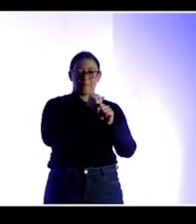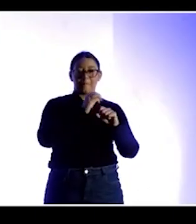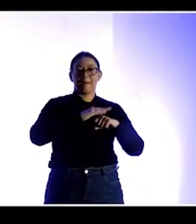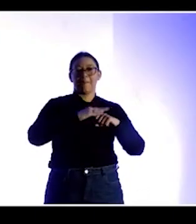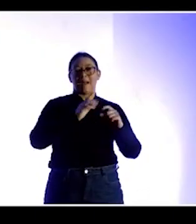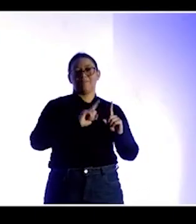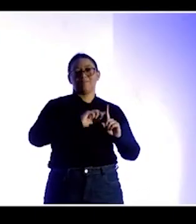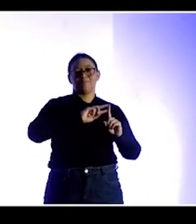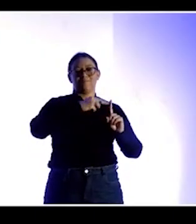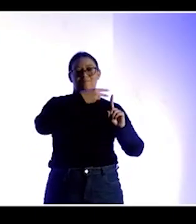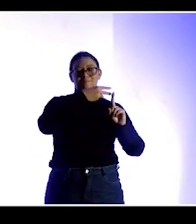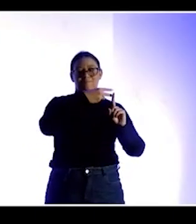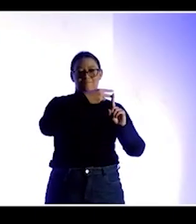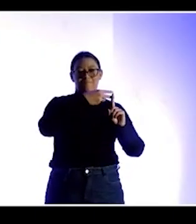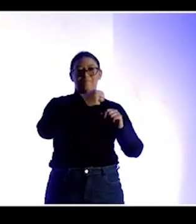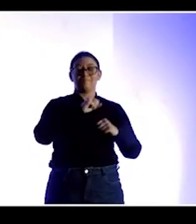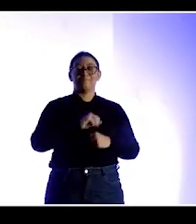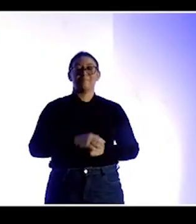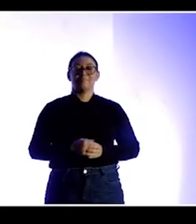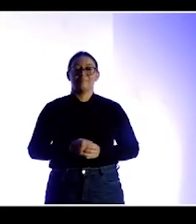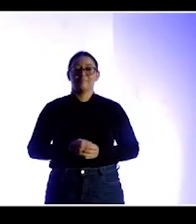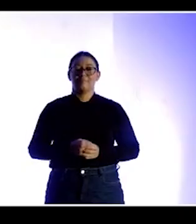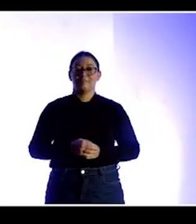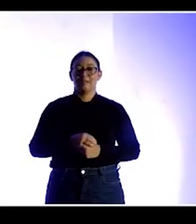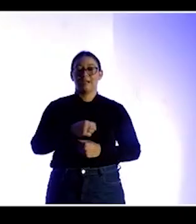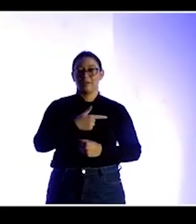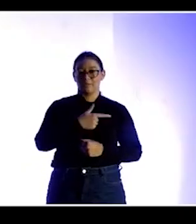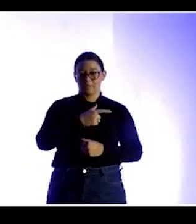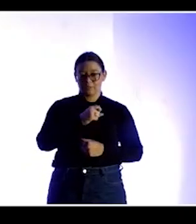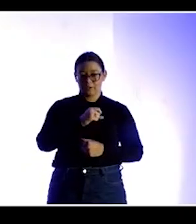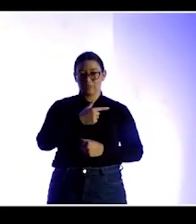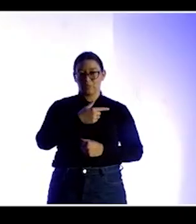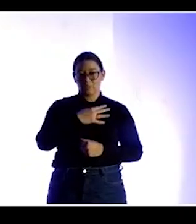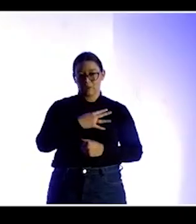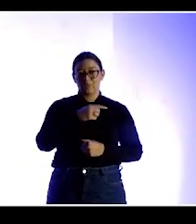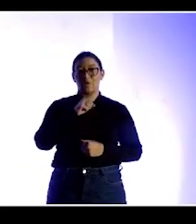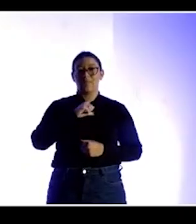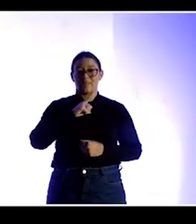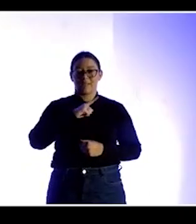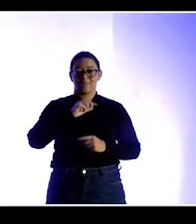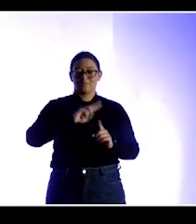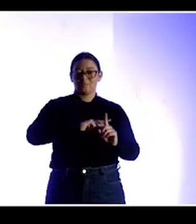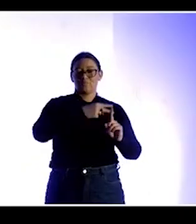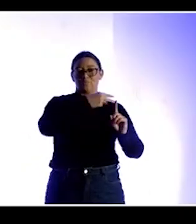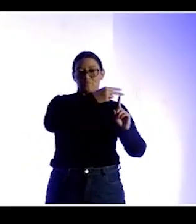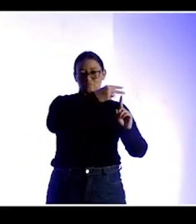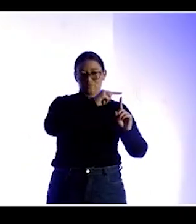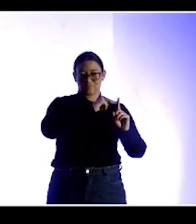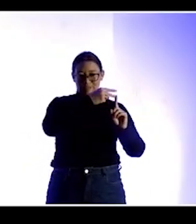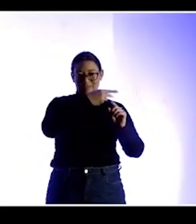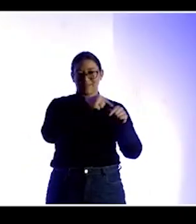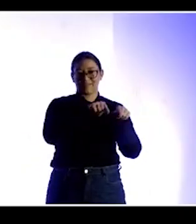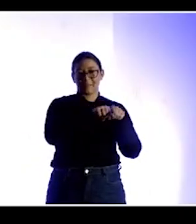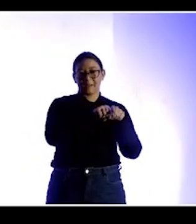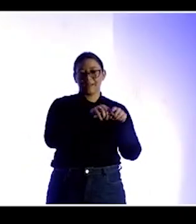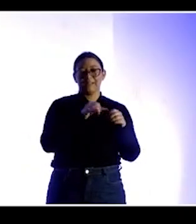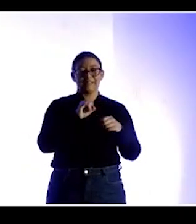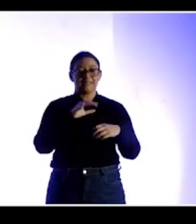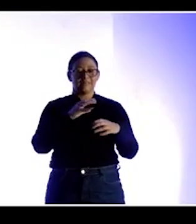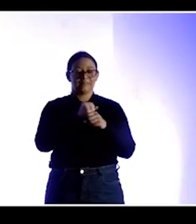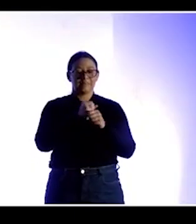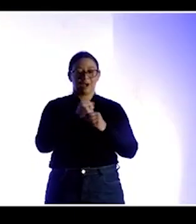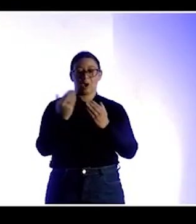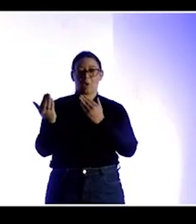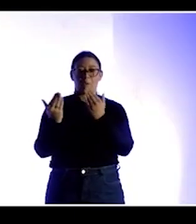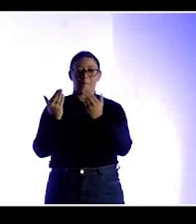outras. E quando eu junto 24, é a nova barra vermelha, é 2,5 vezes o crescimento somado de todas